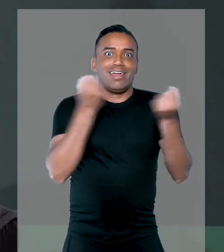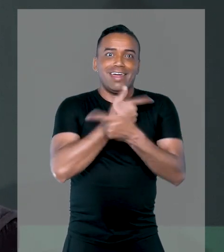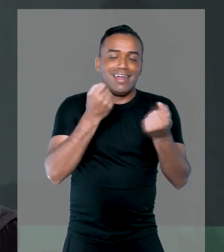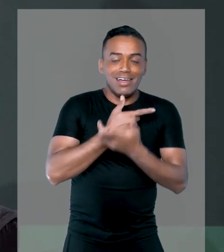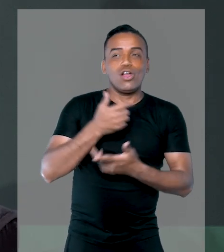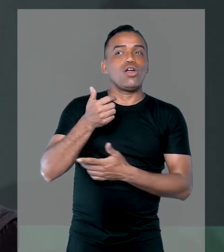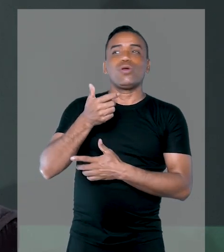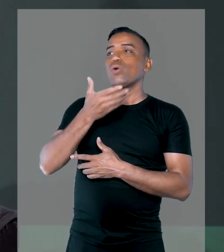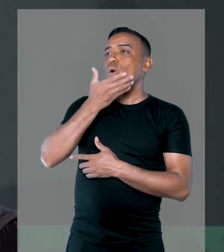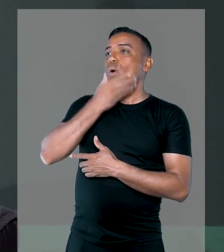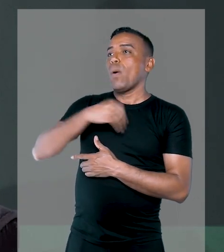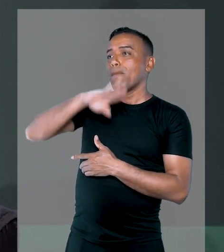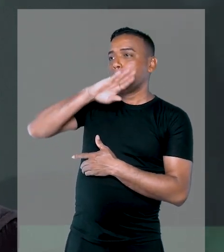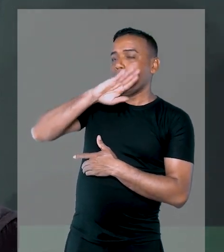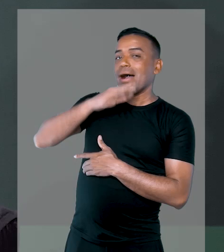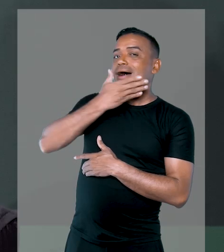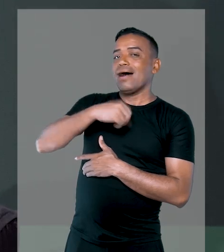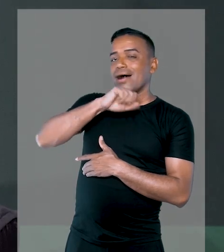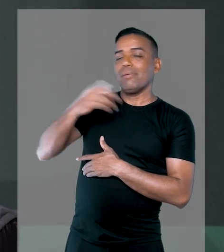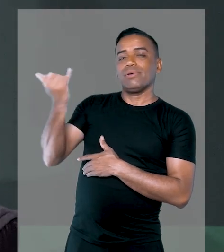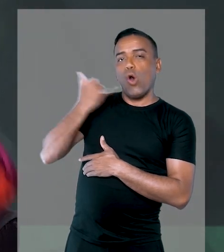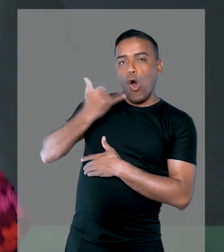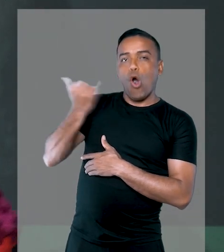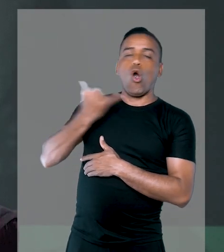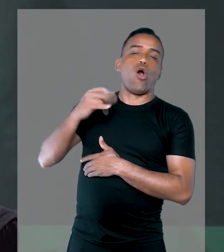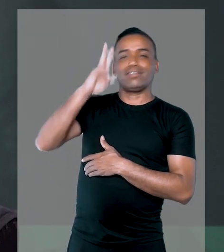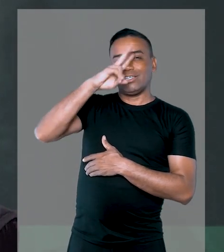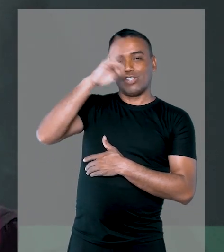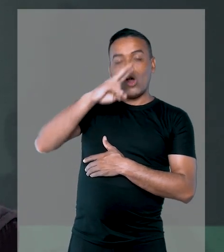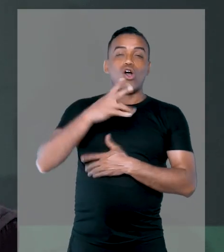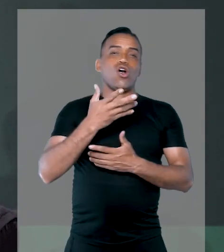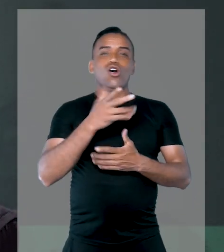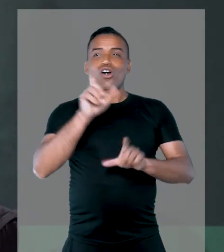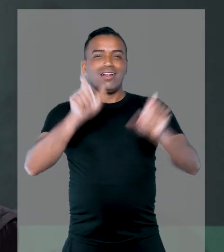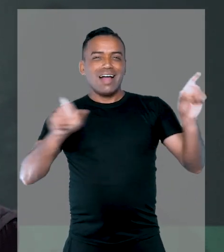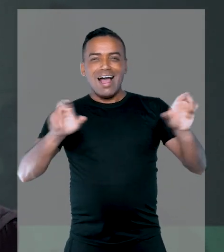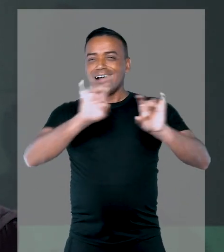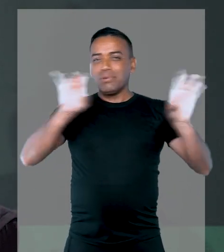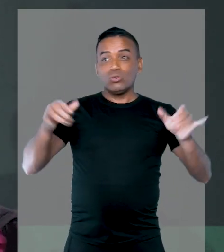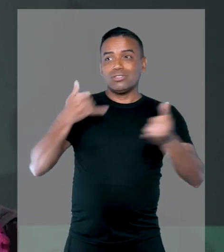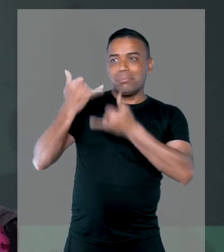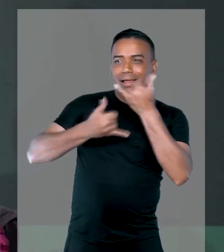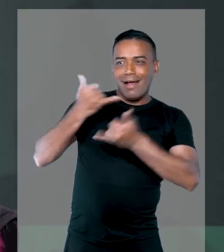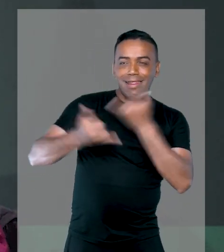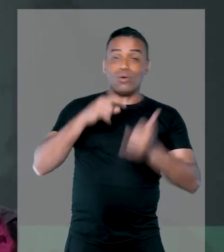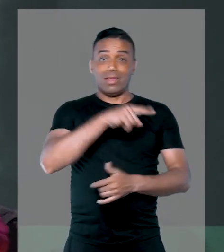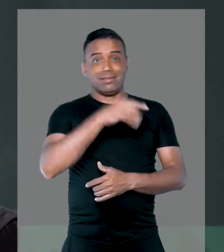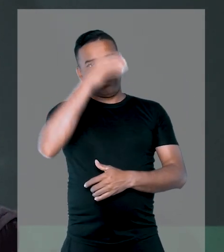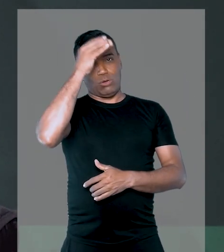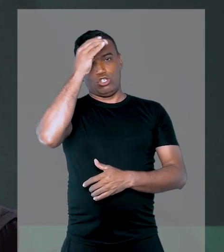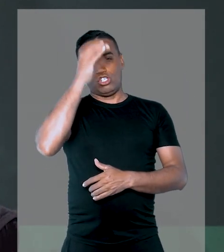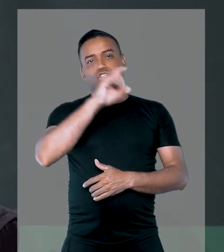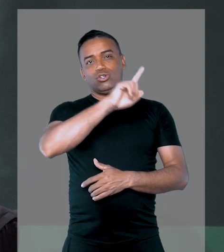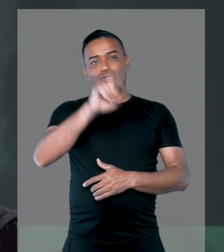histórias e a minha avó me conta também muitas histórias, cada um do seu jeito. O meu pai falando mais do jeito brincalhão do meu tio Zé Carlos e a minha